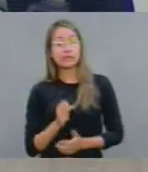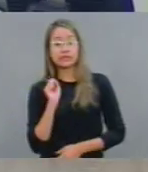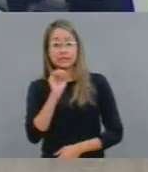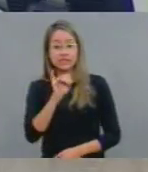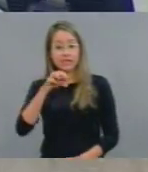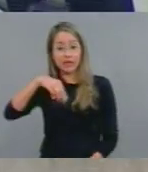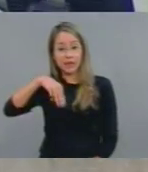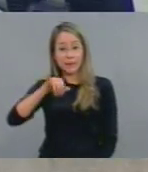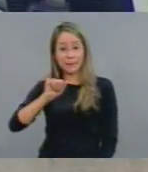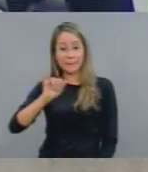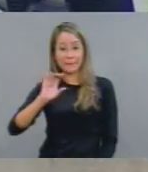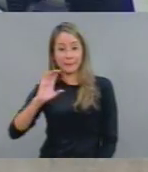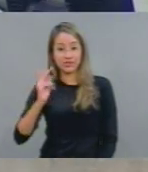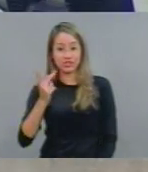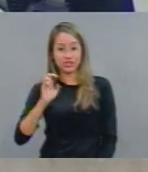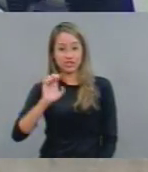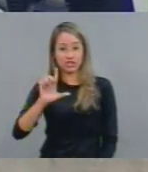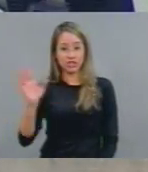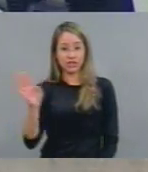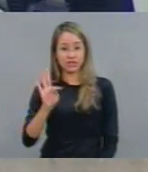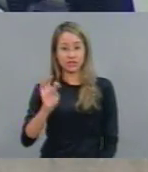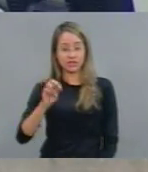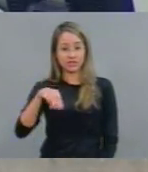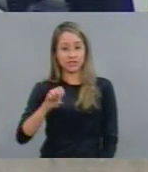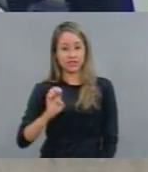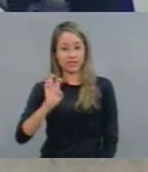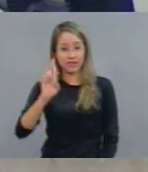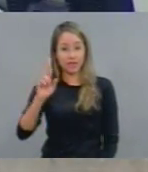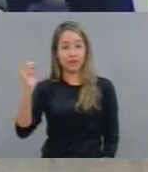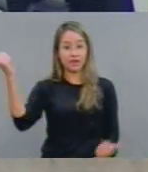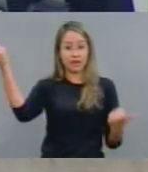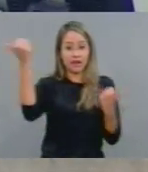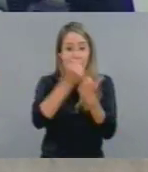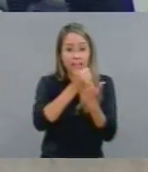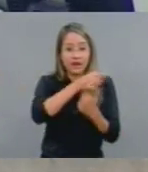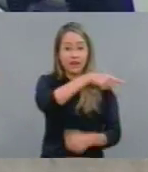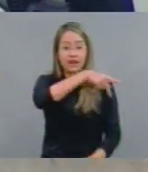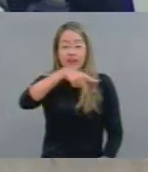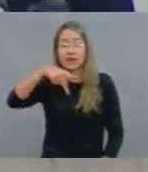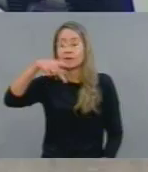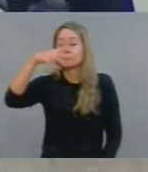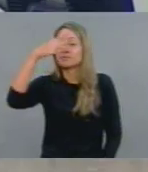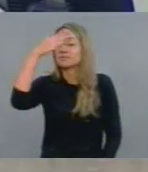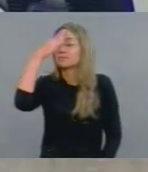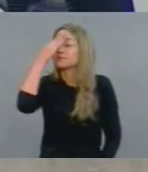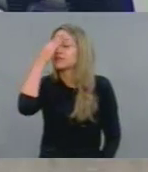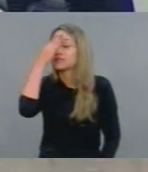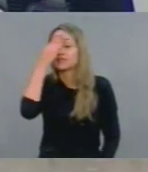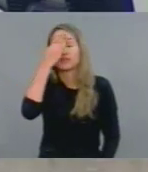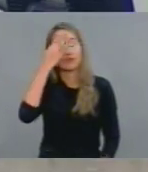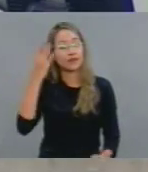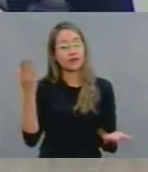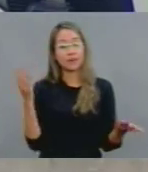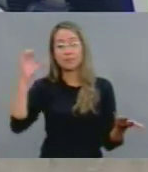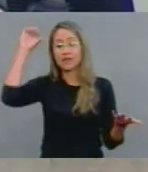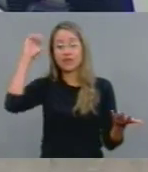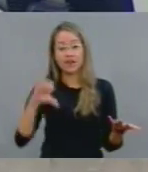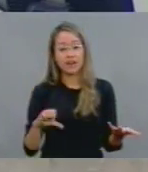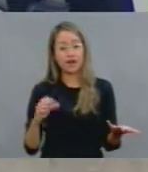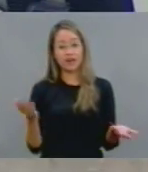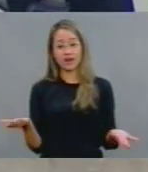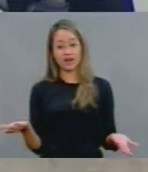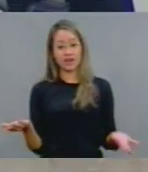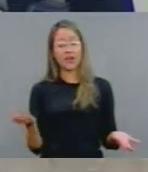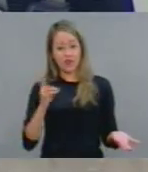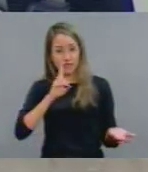Temer na presidência, você botar uma onça para pastorar cabrito. Nós vamos entregar uma porção de cabritos para uma onça